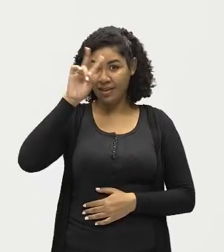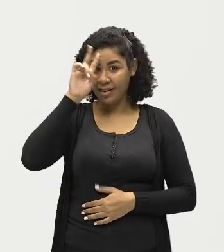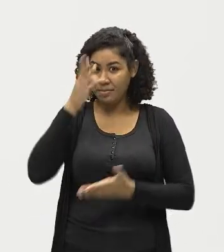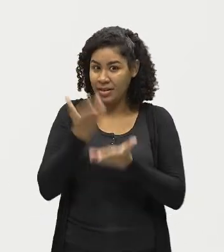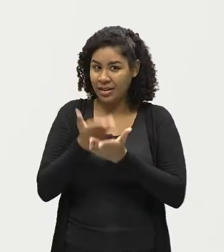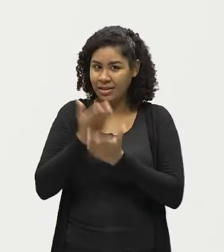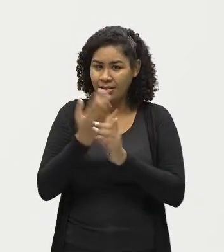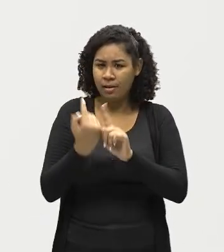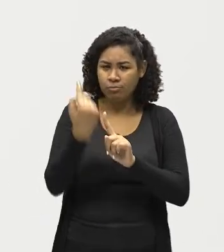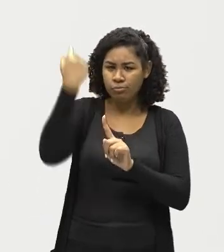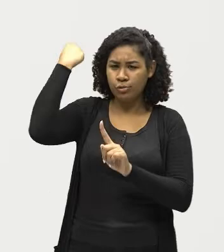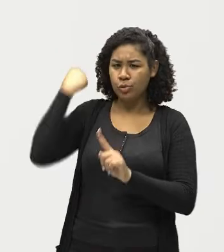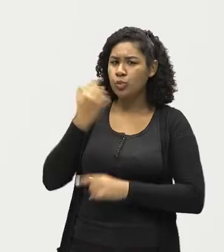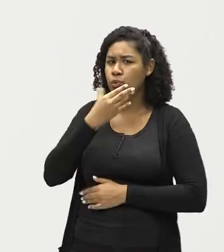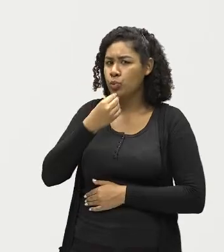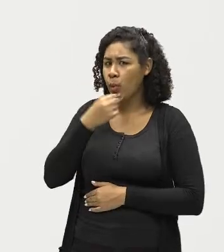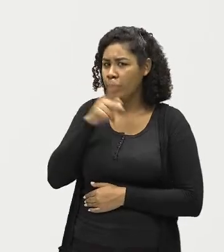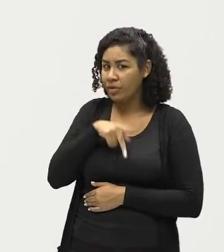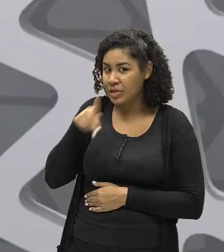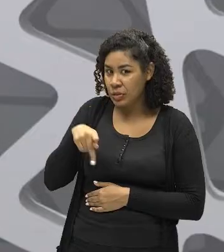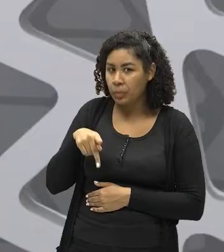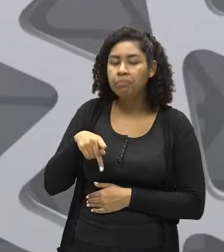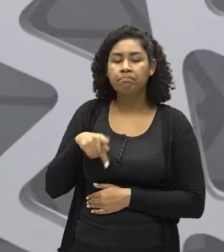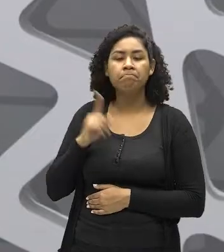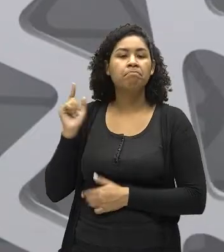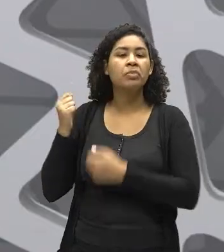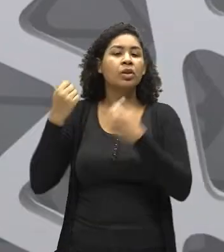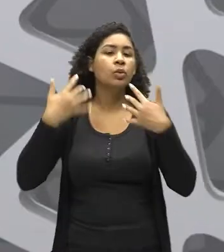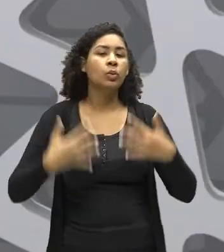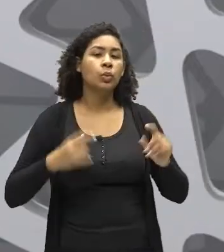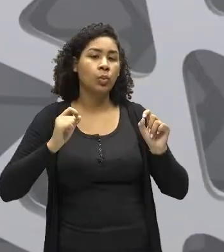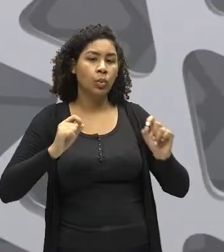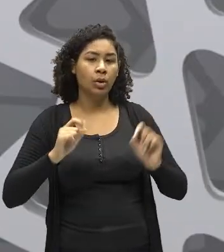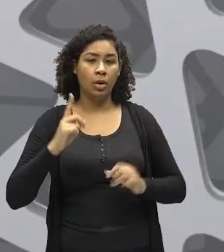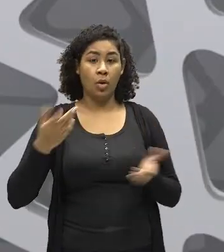nós usamos muitas palavras de origem